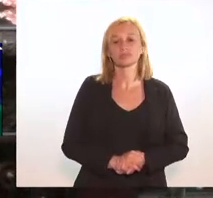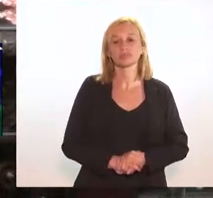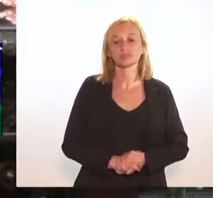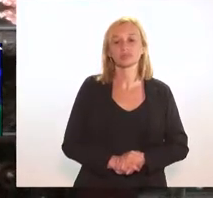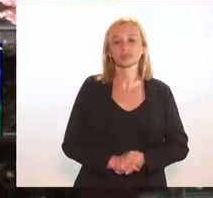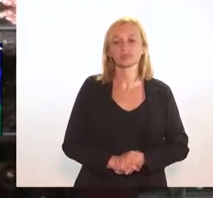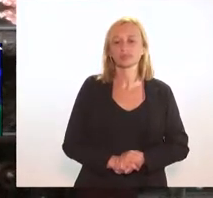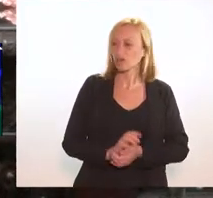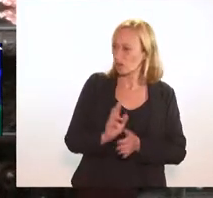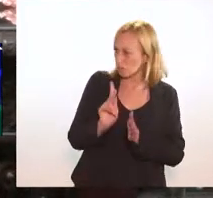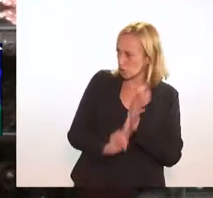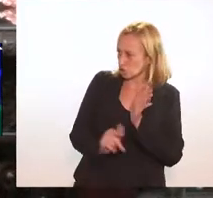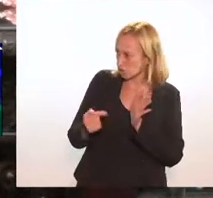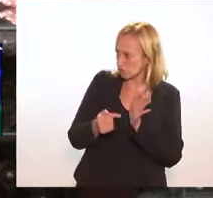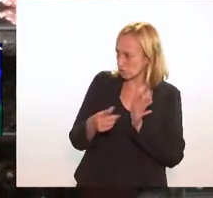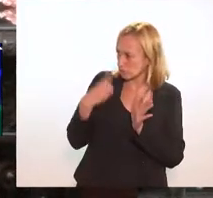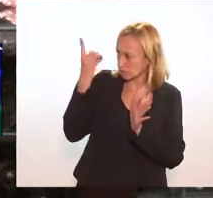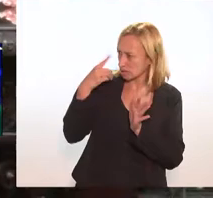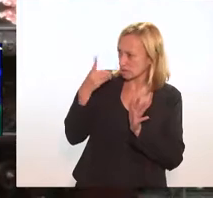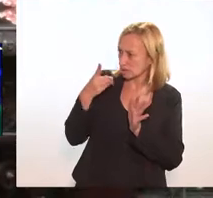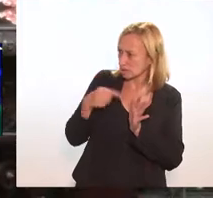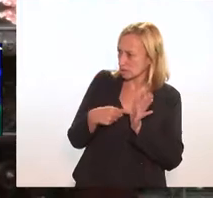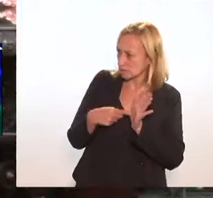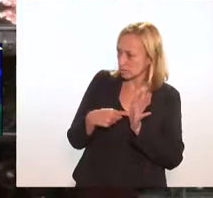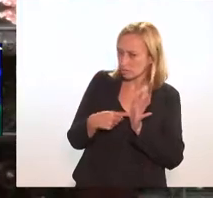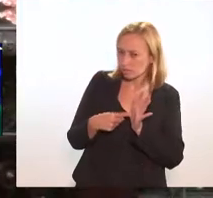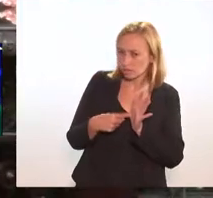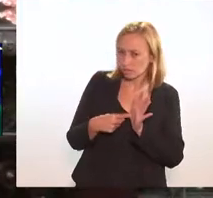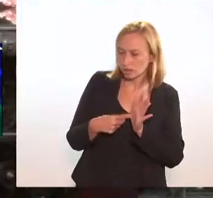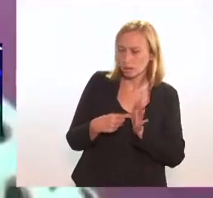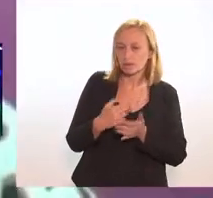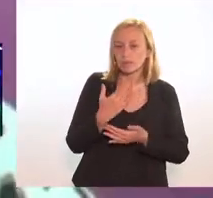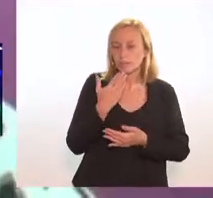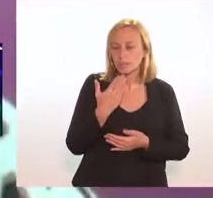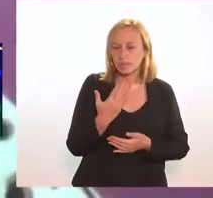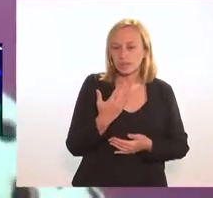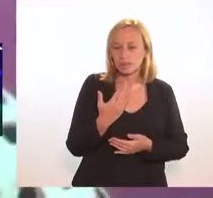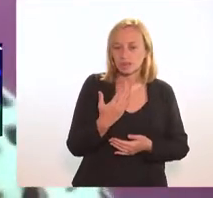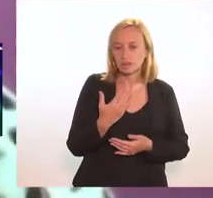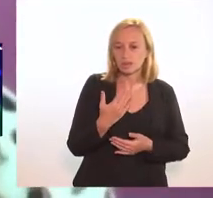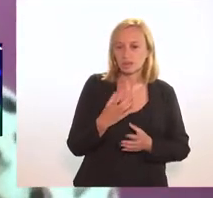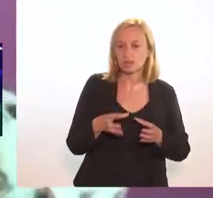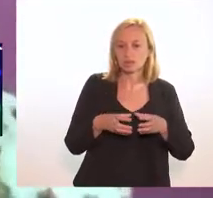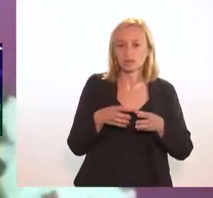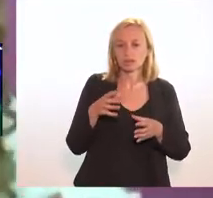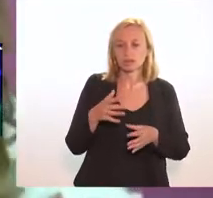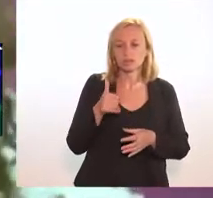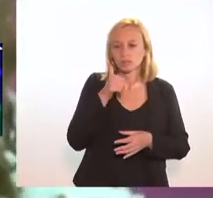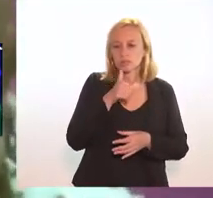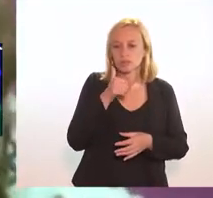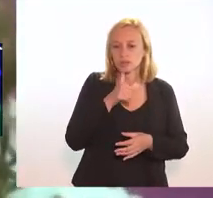É sobre o projeto, deputada. Eu pedi para aparecer da Comissão de Mulheres.